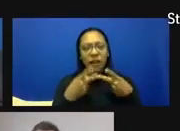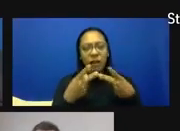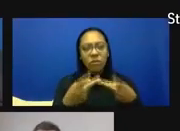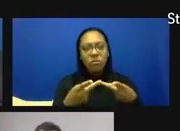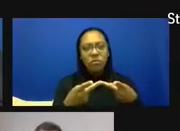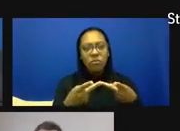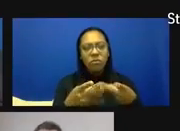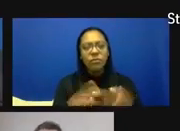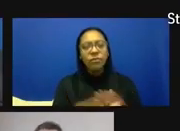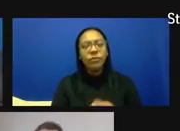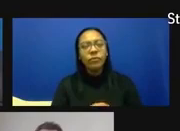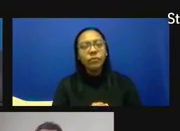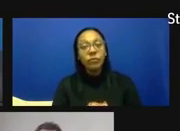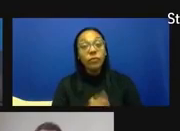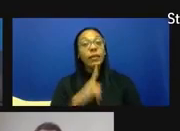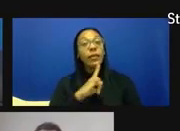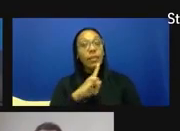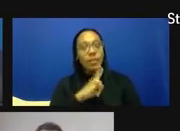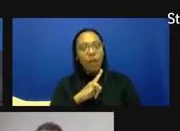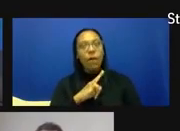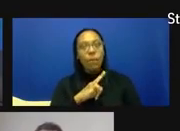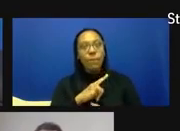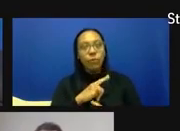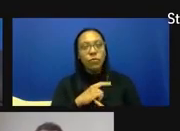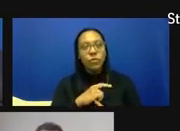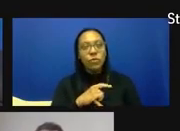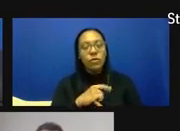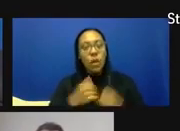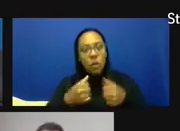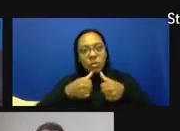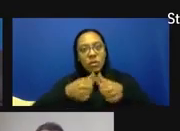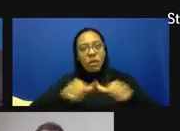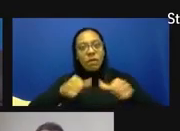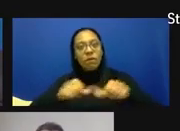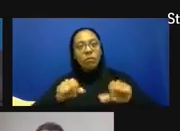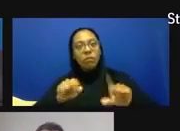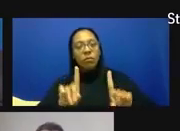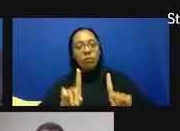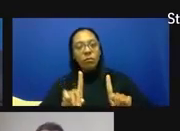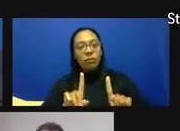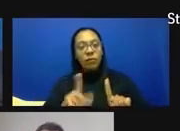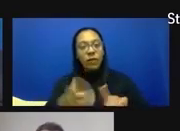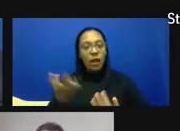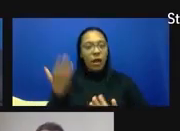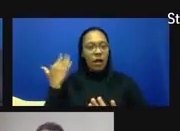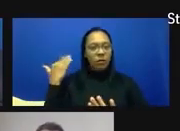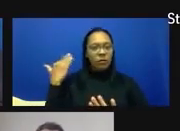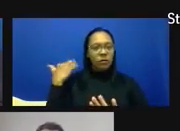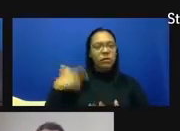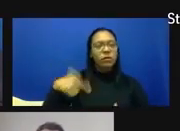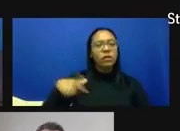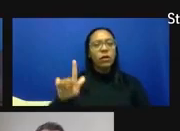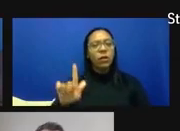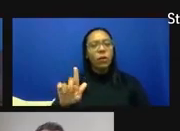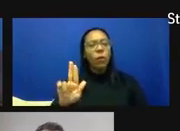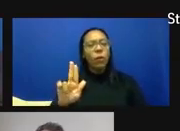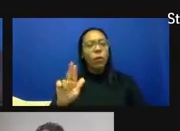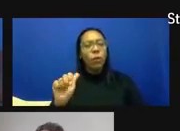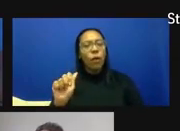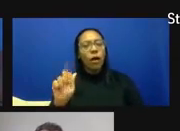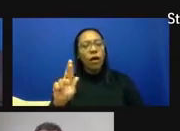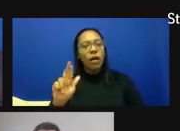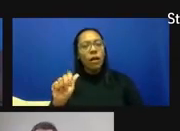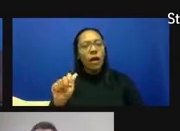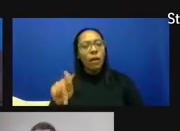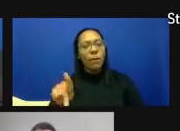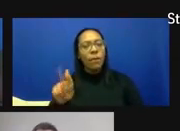Bruna, porque nós temos esse dever. Certa vez, lamentavelmente, lá em Guarapuava, uma cidade aqui do interior do Paraná, uma